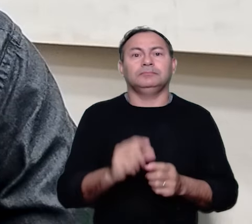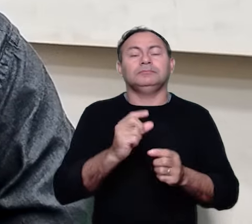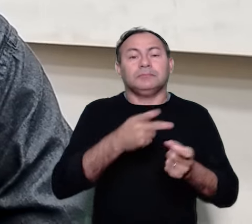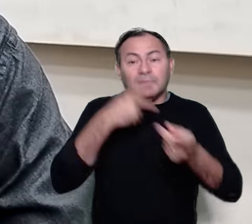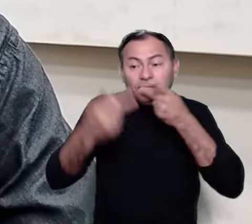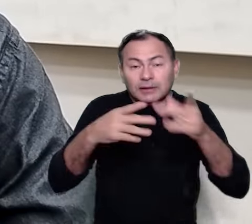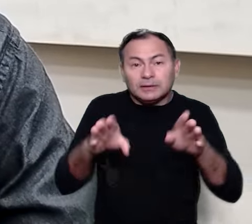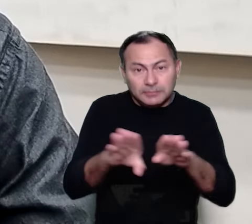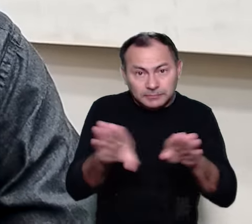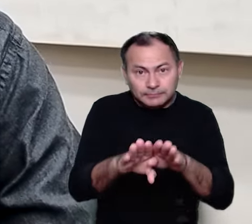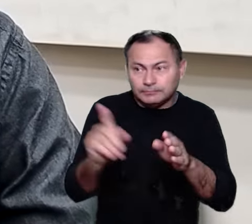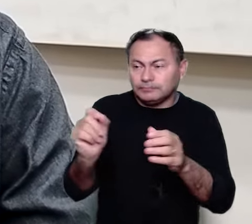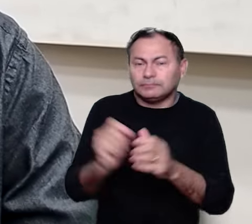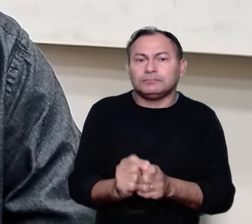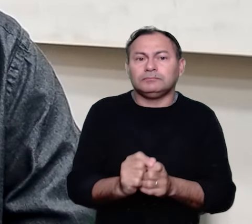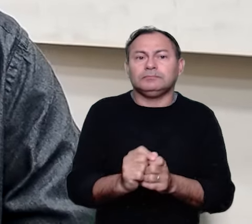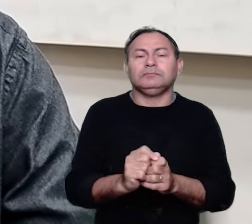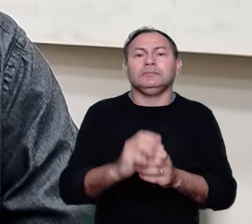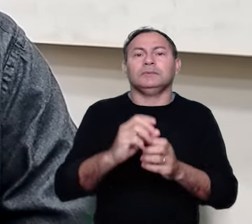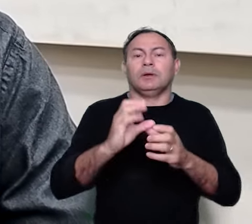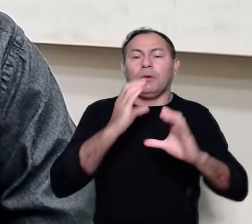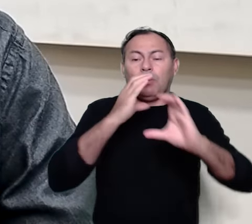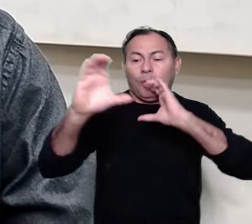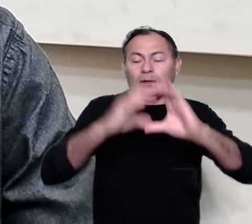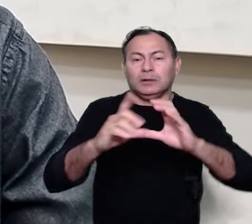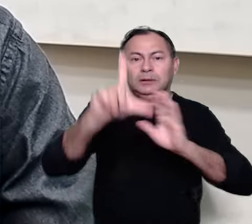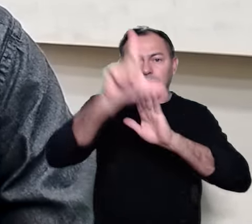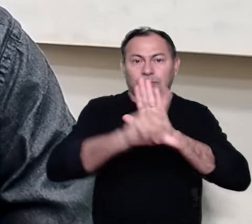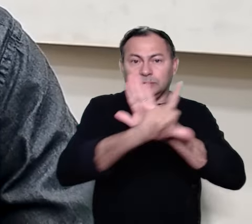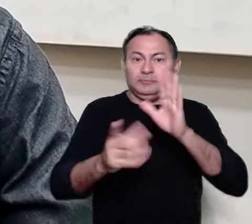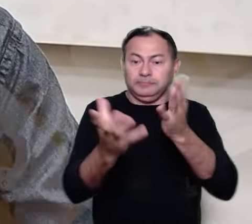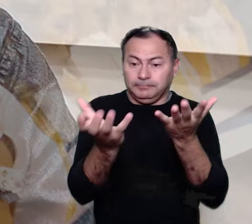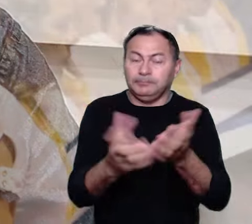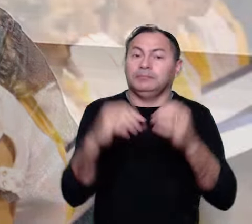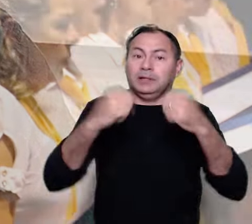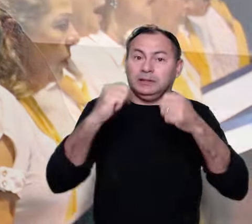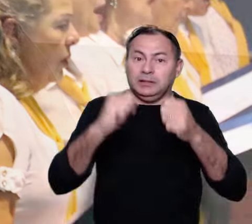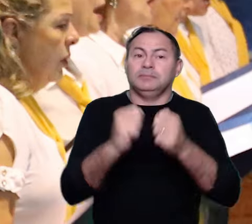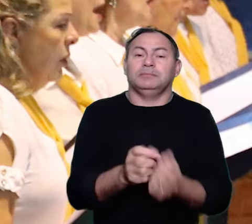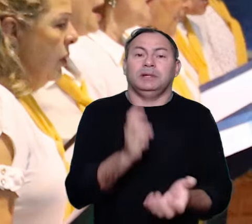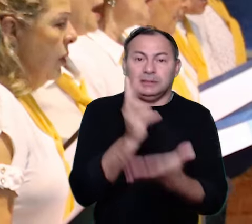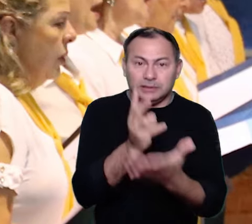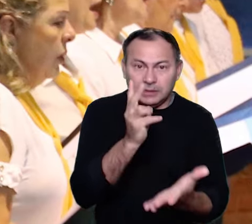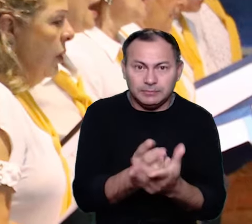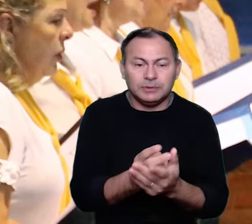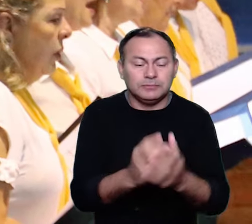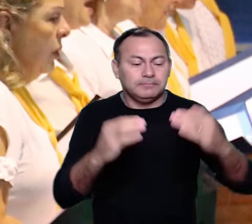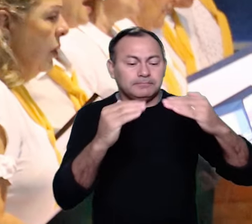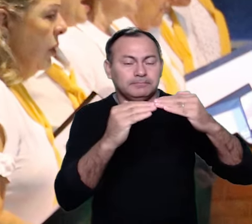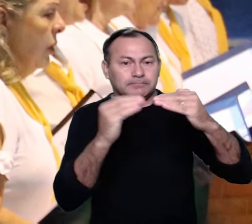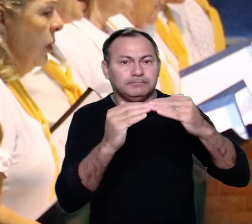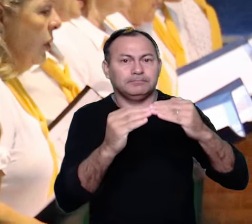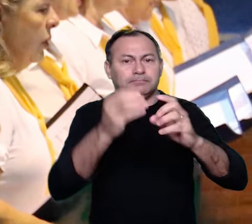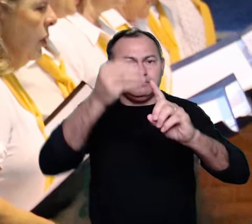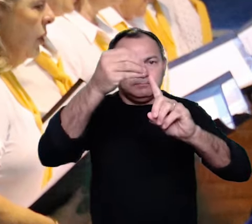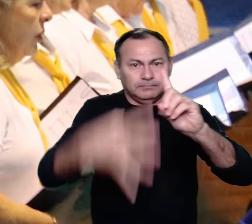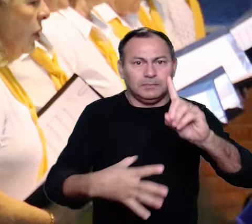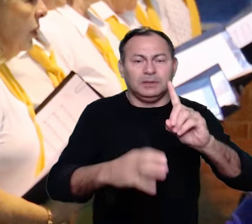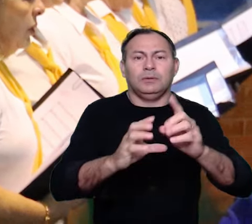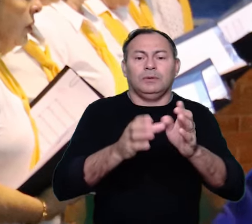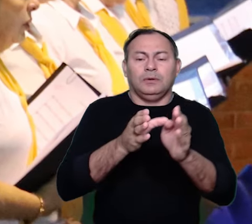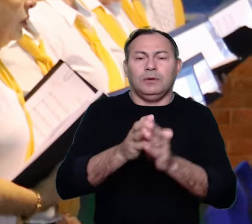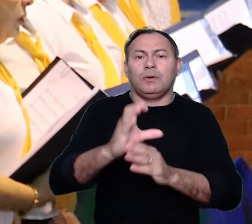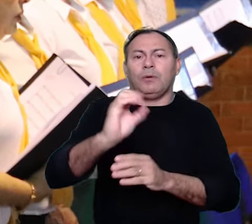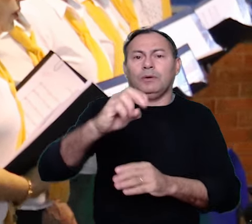composição. Há que se ressaltar, porém, que um coro litúrgico que se preze deve estar sempre